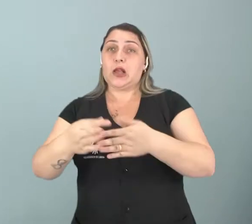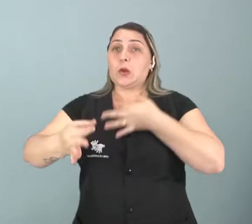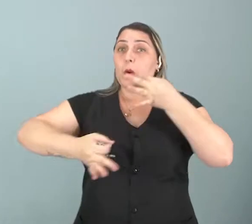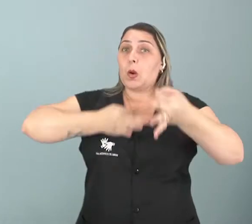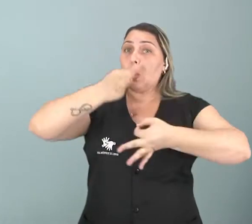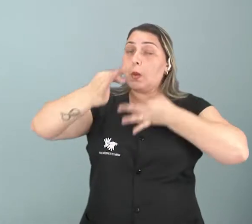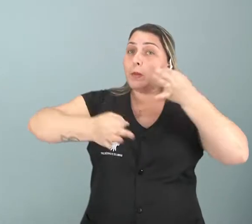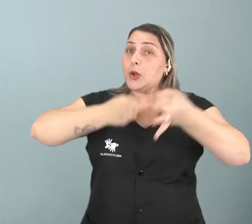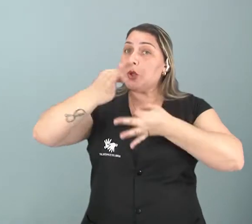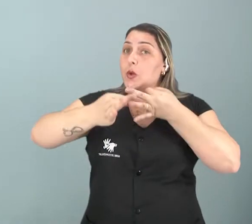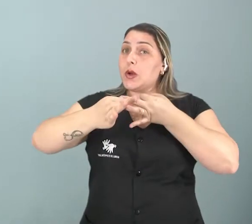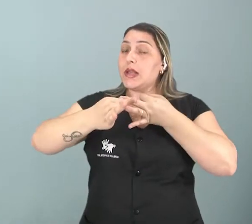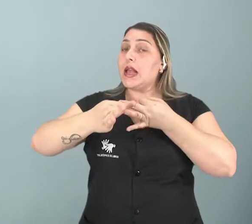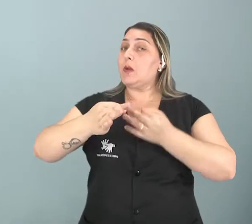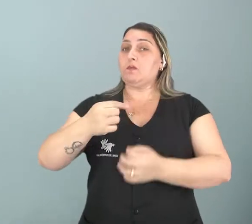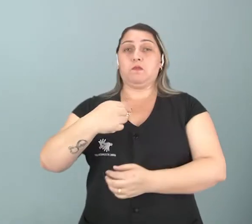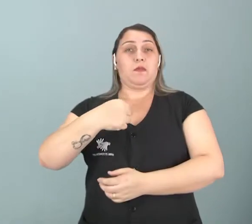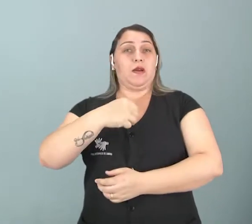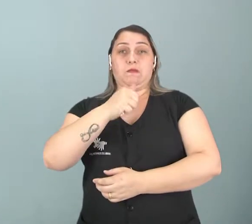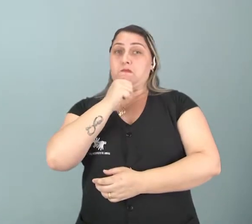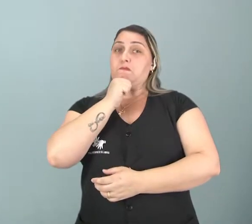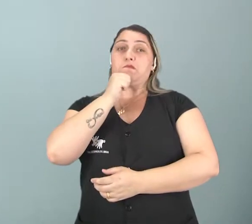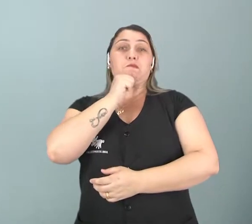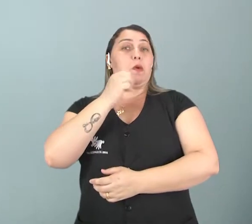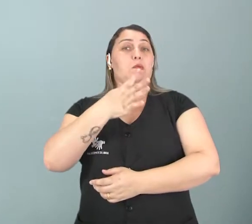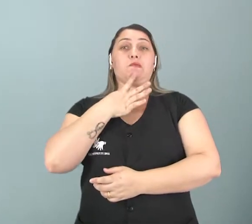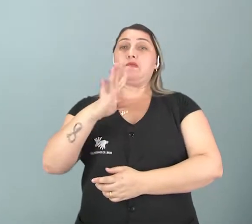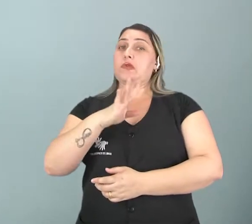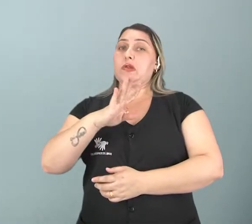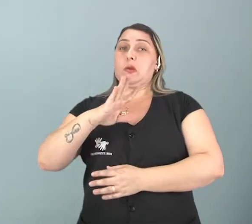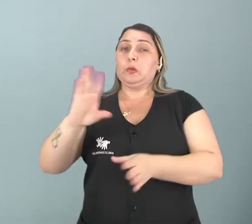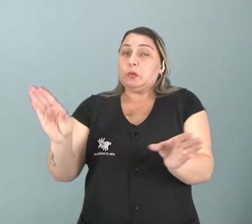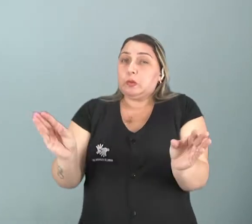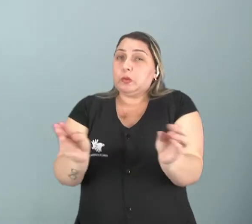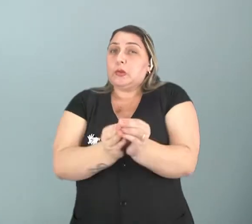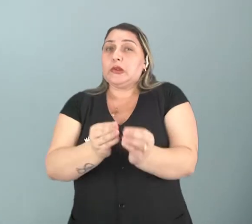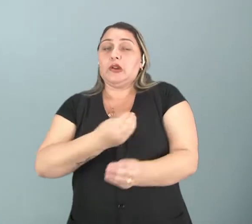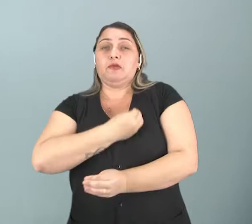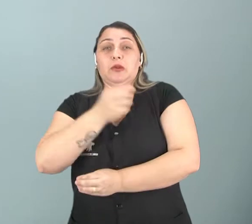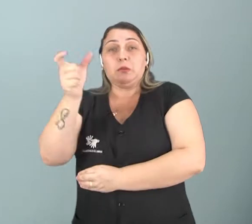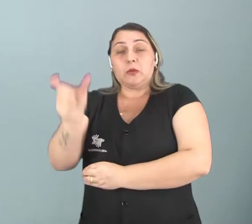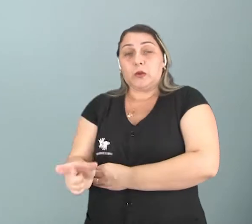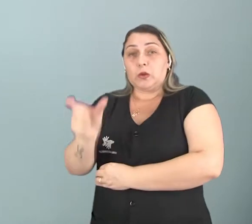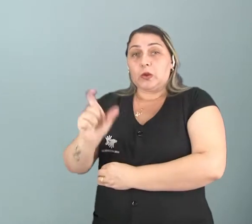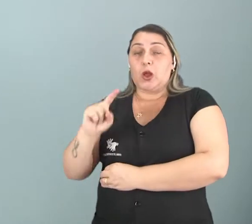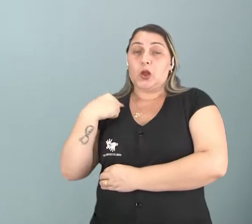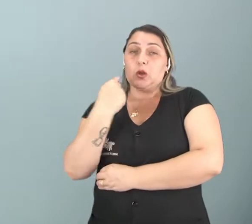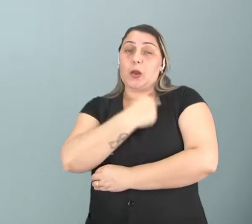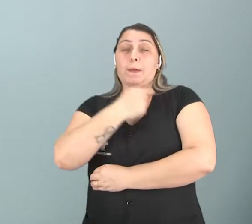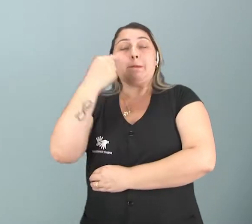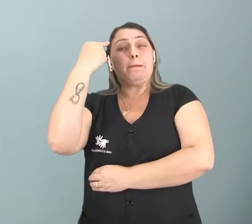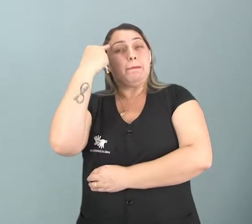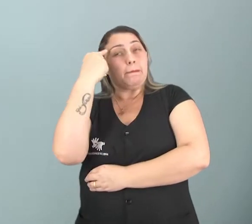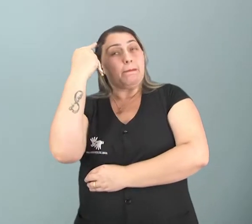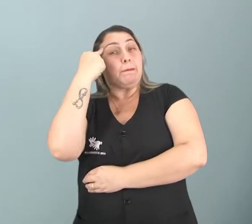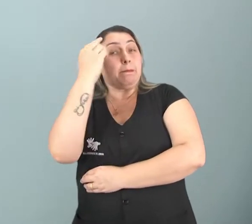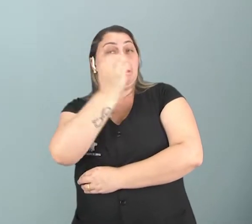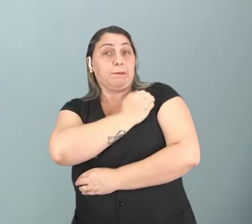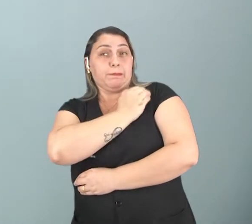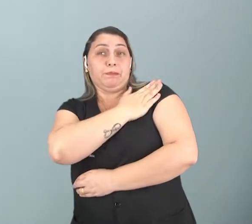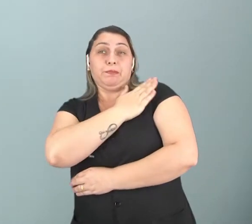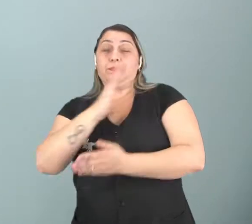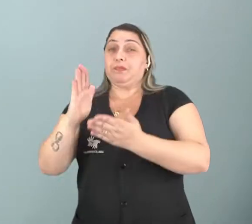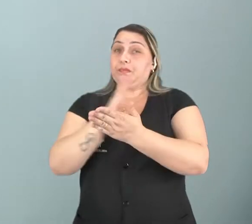opiniões superficiais, opiniões que nada tem a acrescentar na vida de alguém, tá? Então, quando a gente for pensar nesse preconceito em